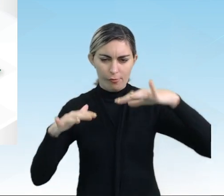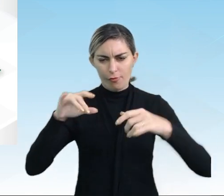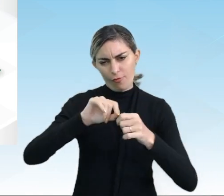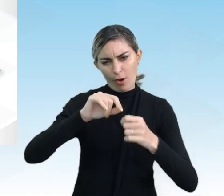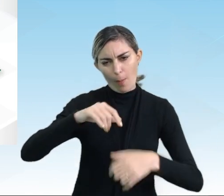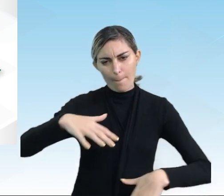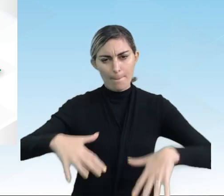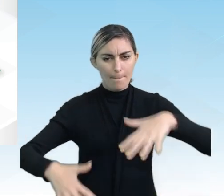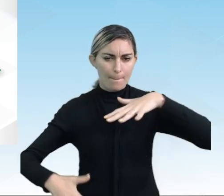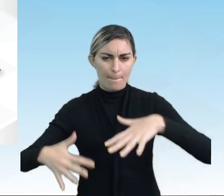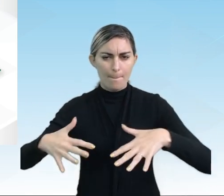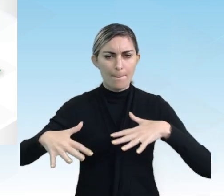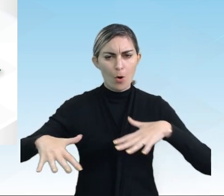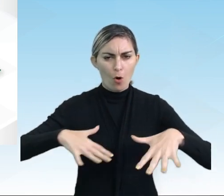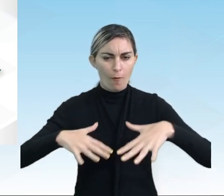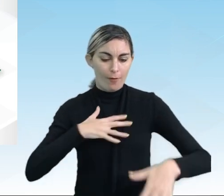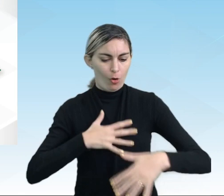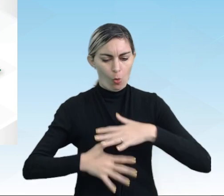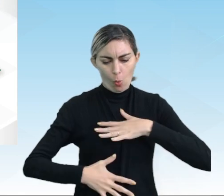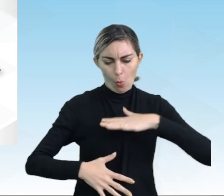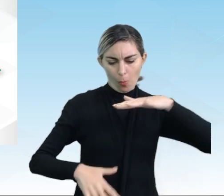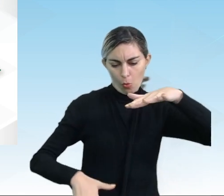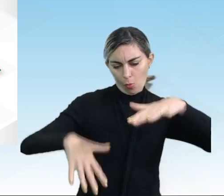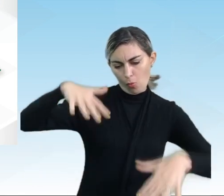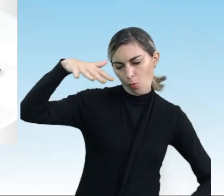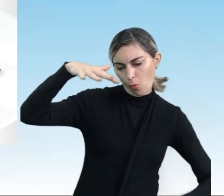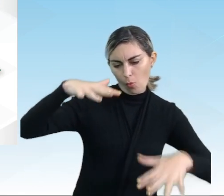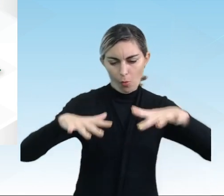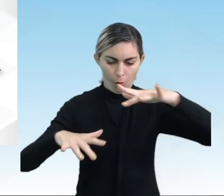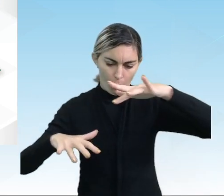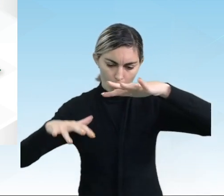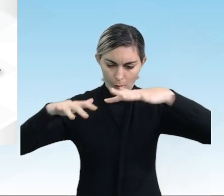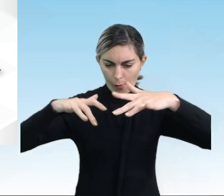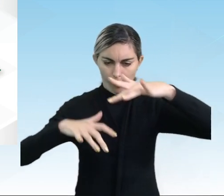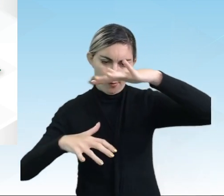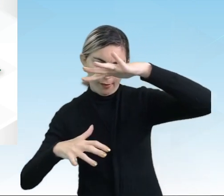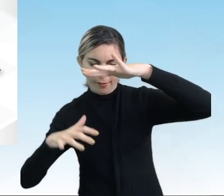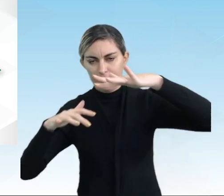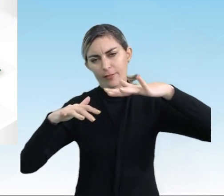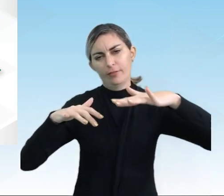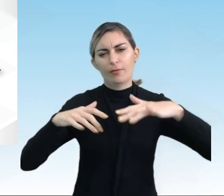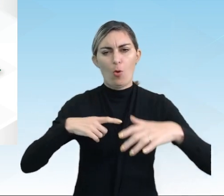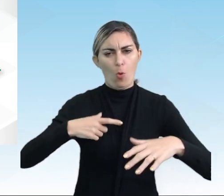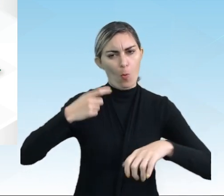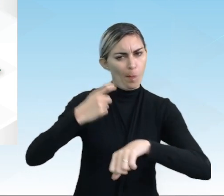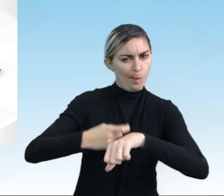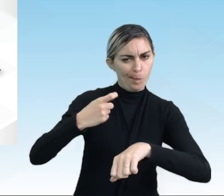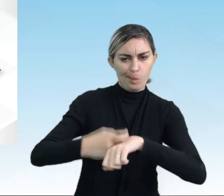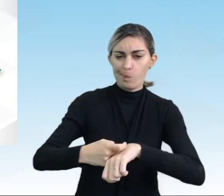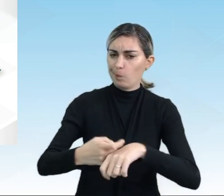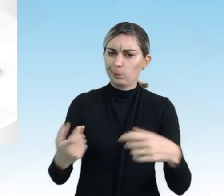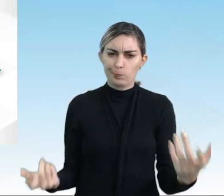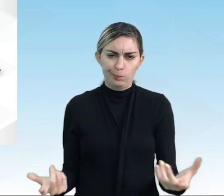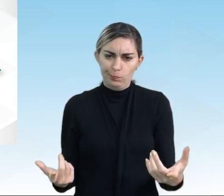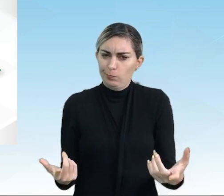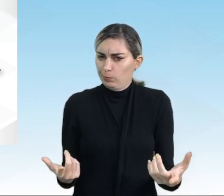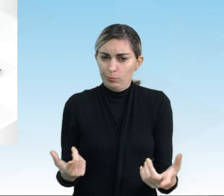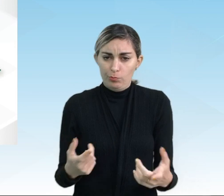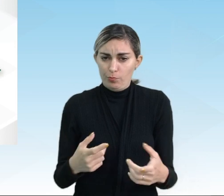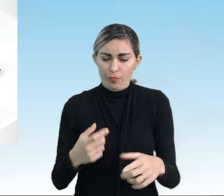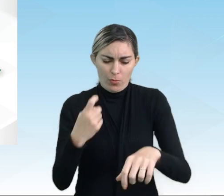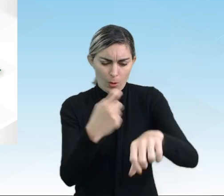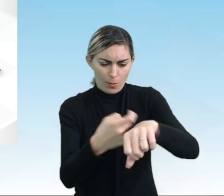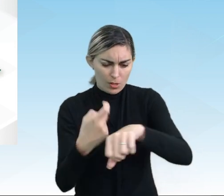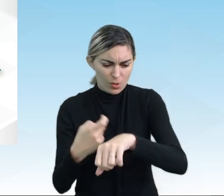os movimentos de um corpo. Se todas as partes da marionete elas fossem rígidas, ou seja, soldadas umas